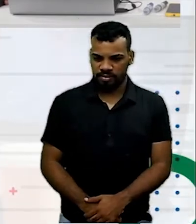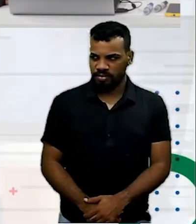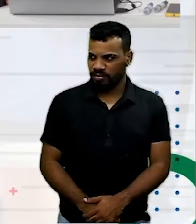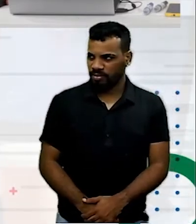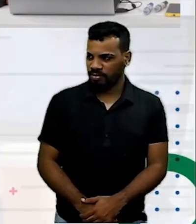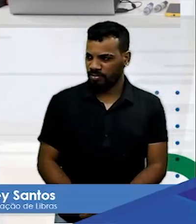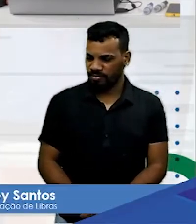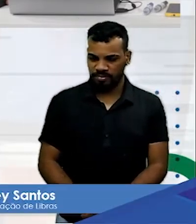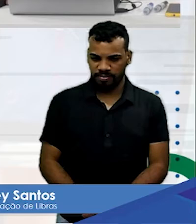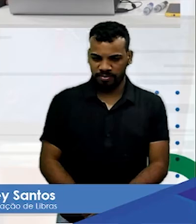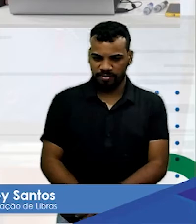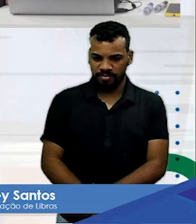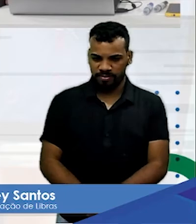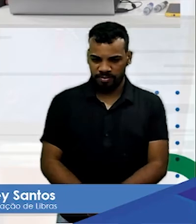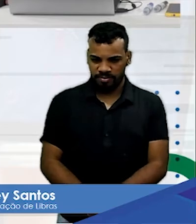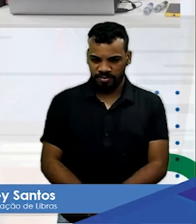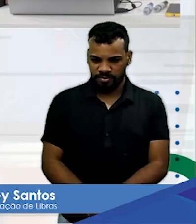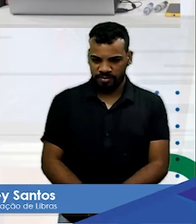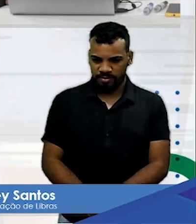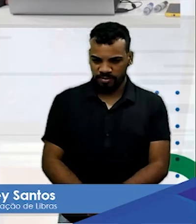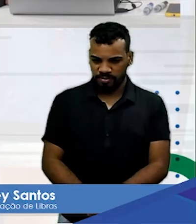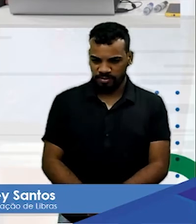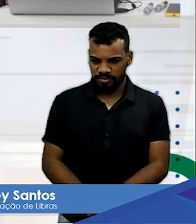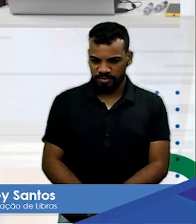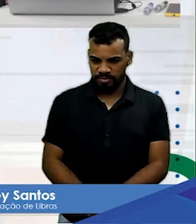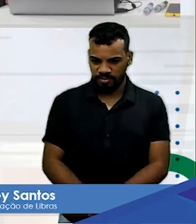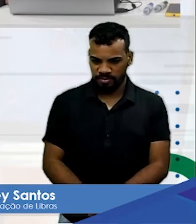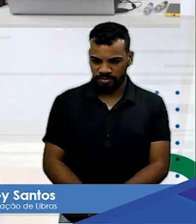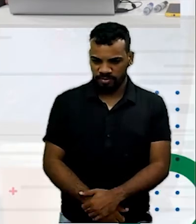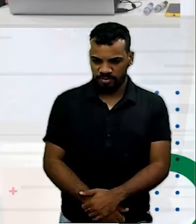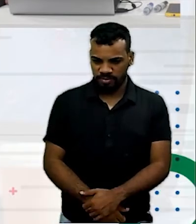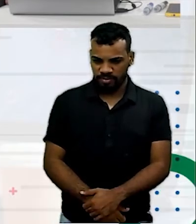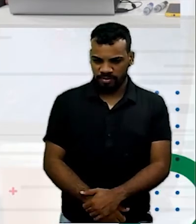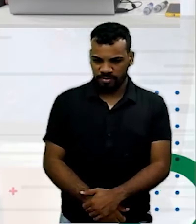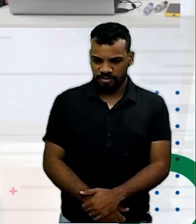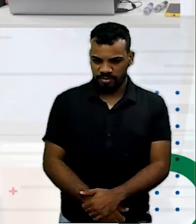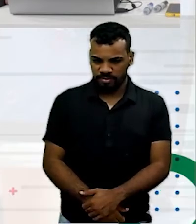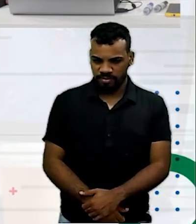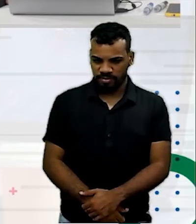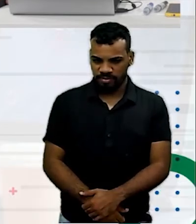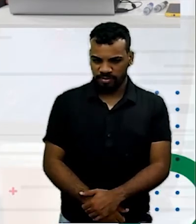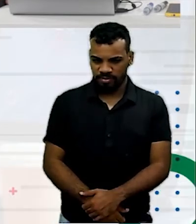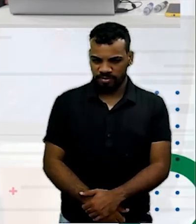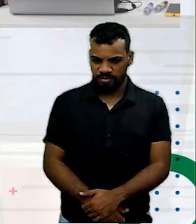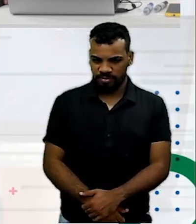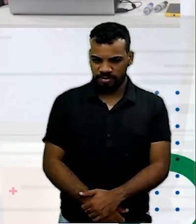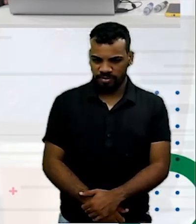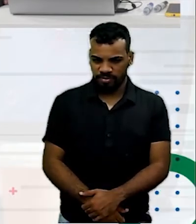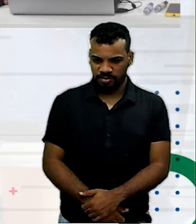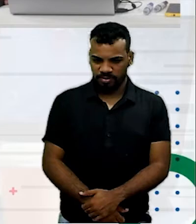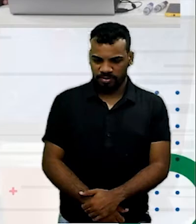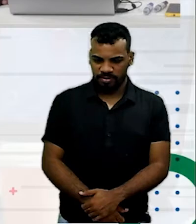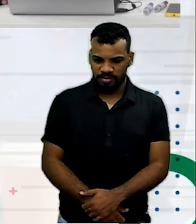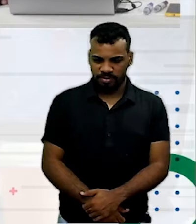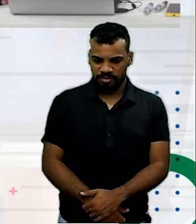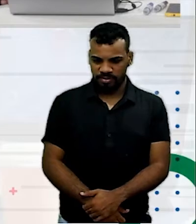Arco. Ratio. Certo?